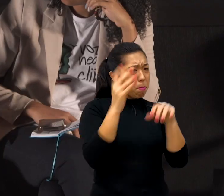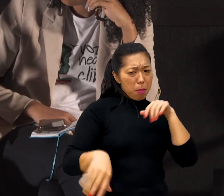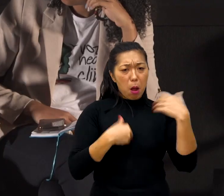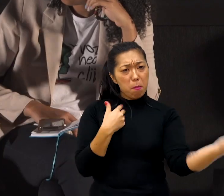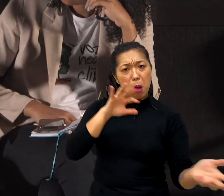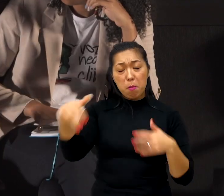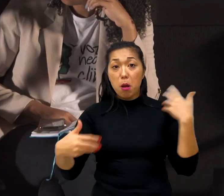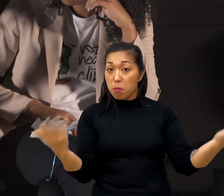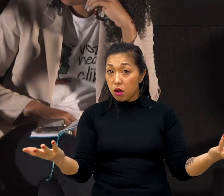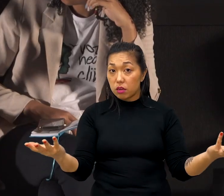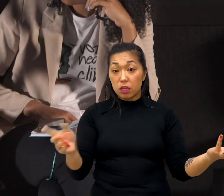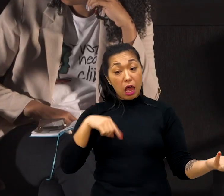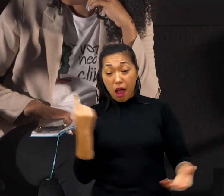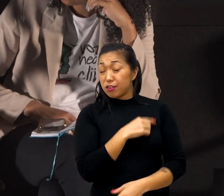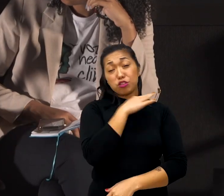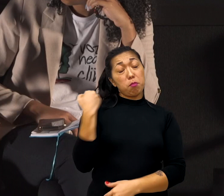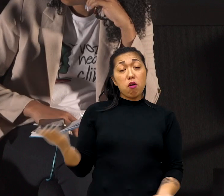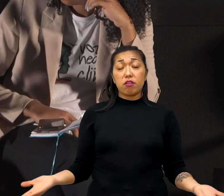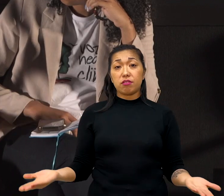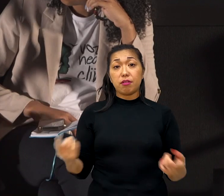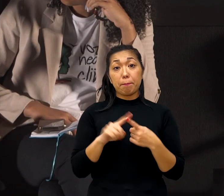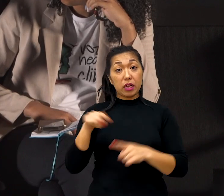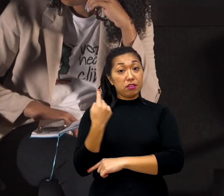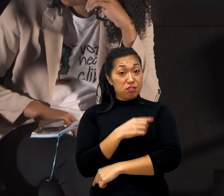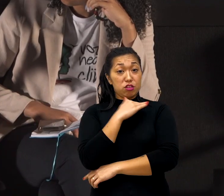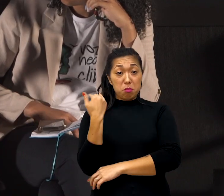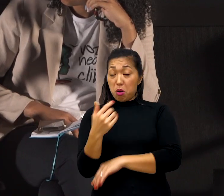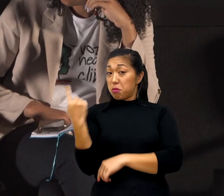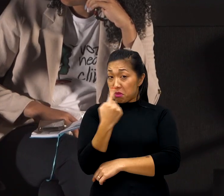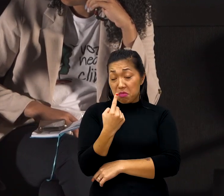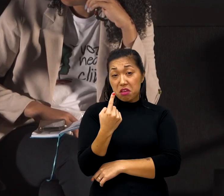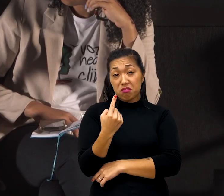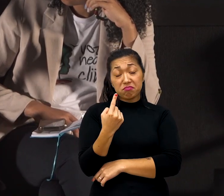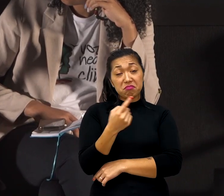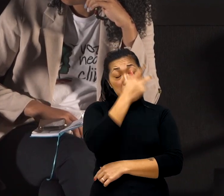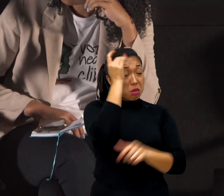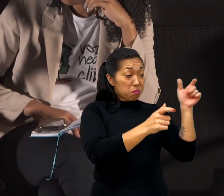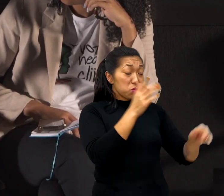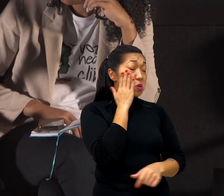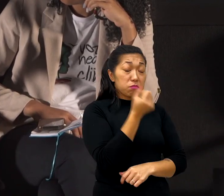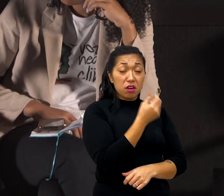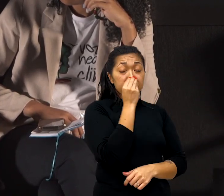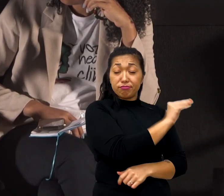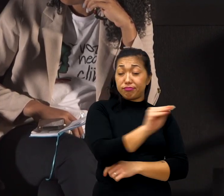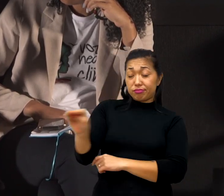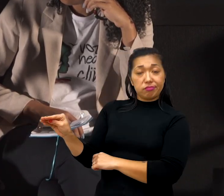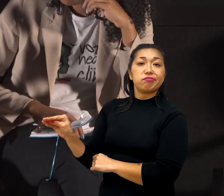de pé, vai todo mundo morrer. Só que, como é a gente que está morrendo primeiro, eles não estão nem aí. A questão